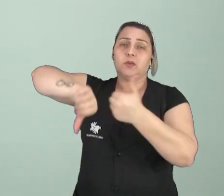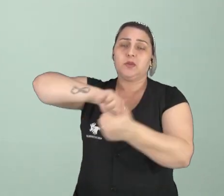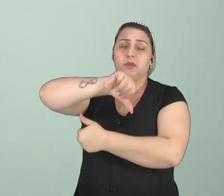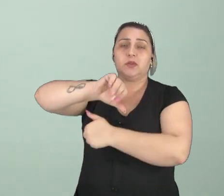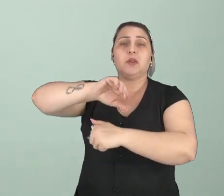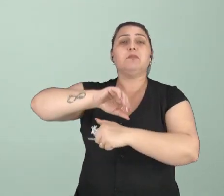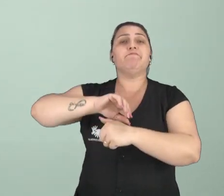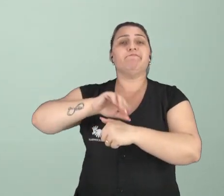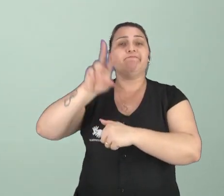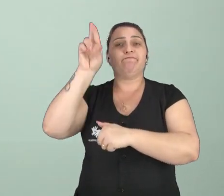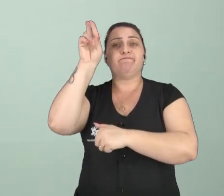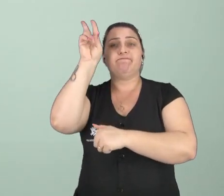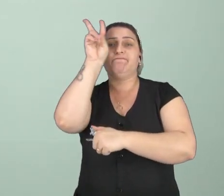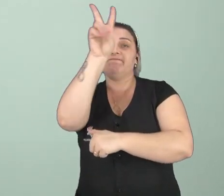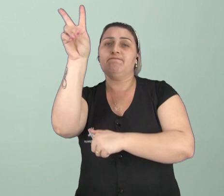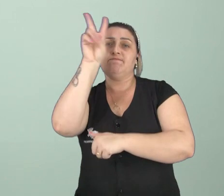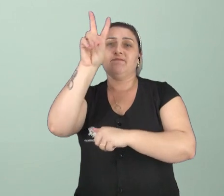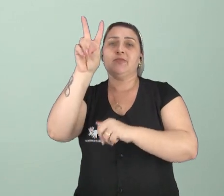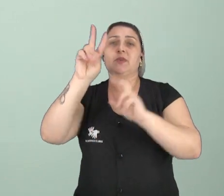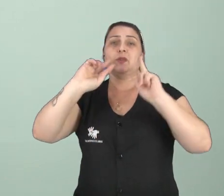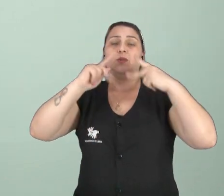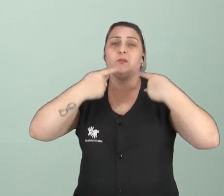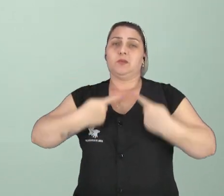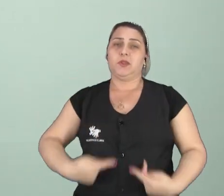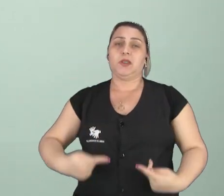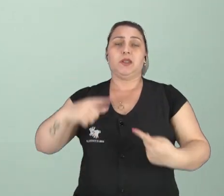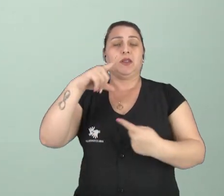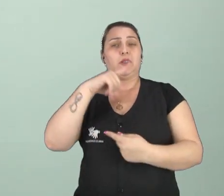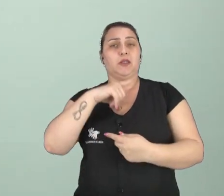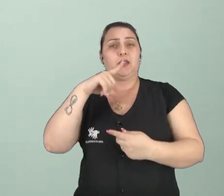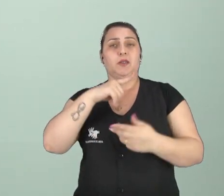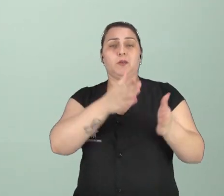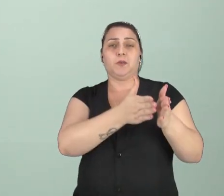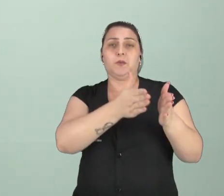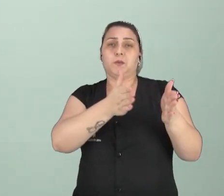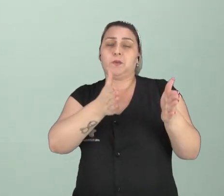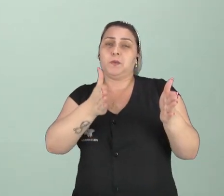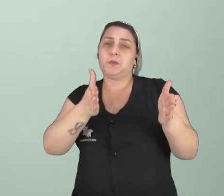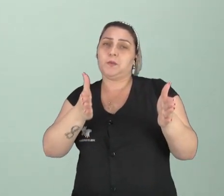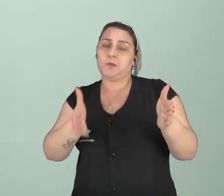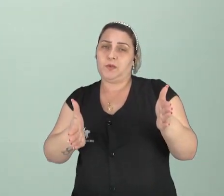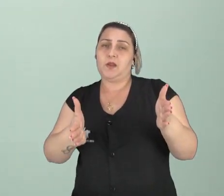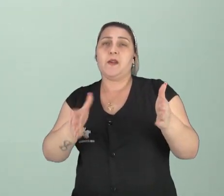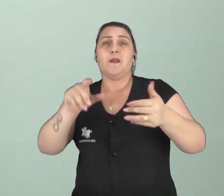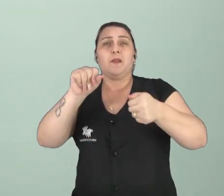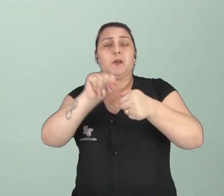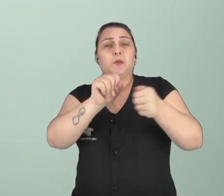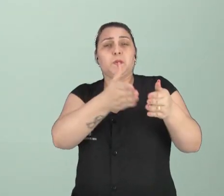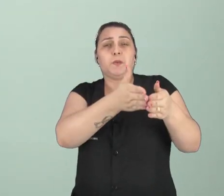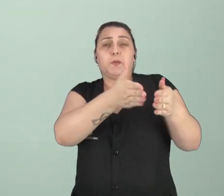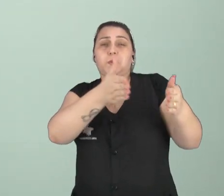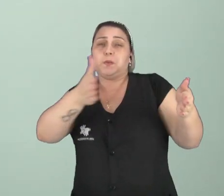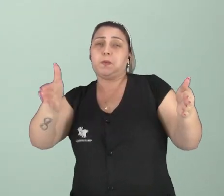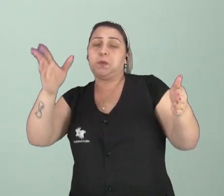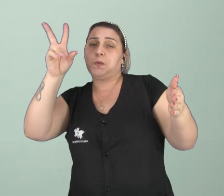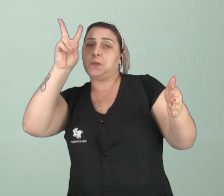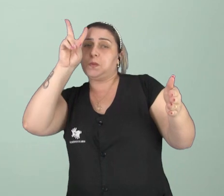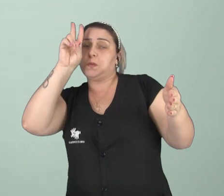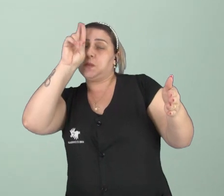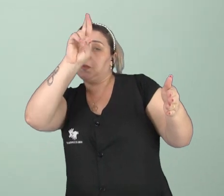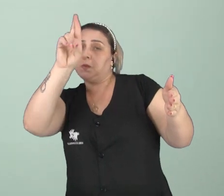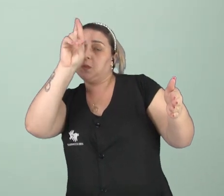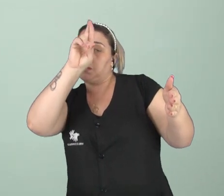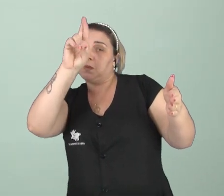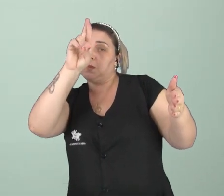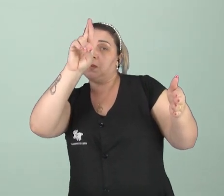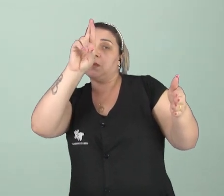de toda a história da humanidade? A gente tem, desde o período lá, fazendo essa linhagem da história,